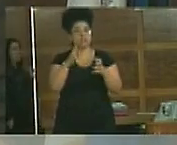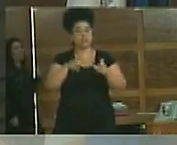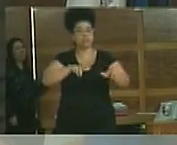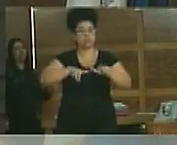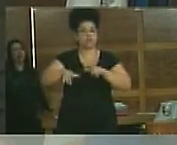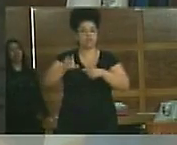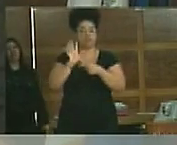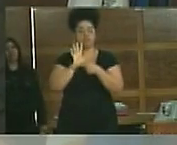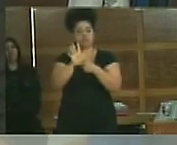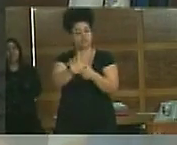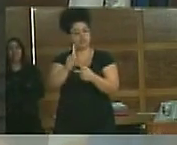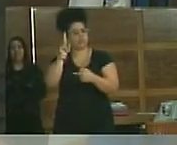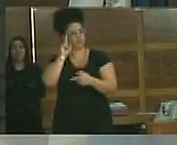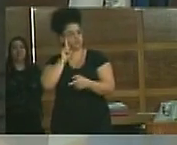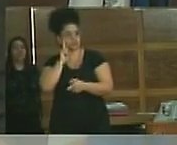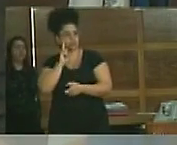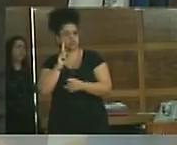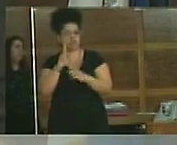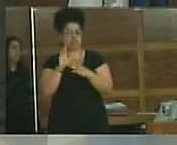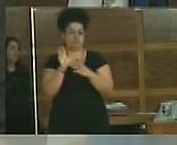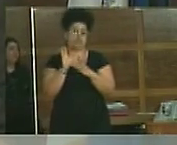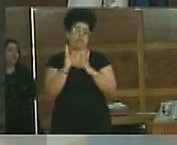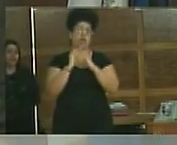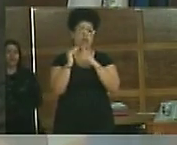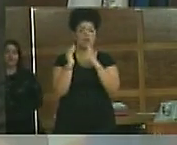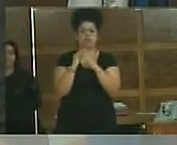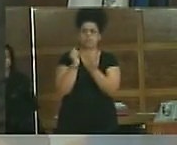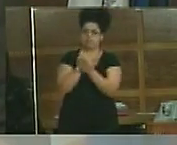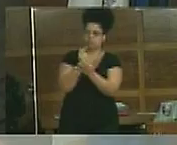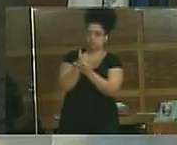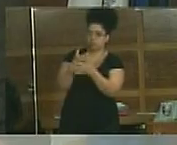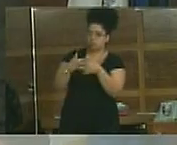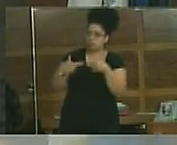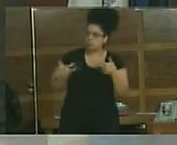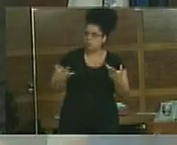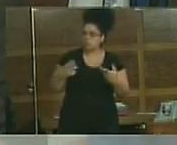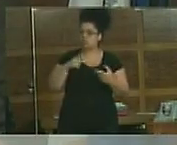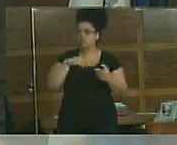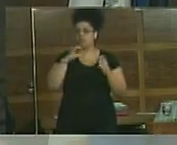dia a dia, né, no sustento da casa, e com certeza merece